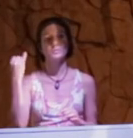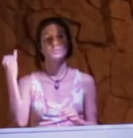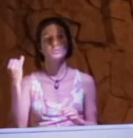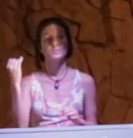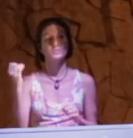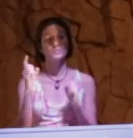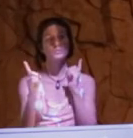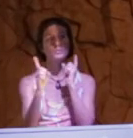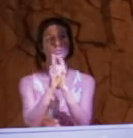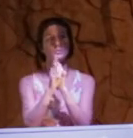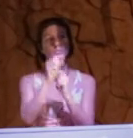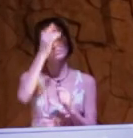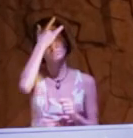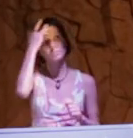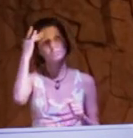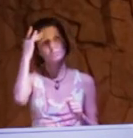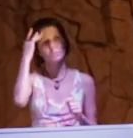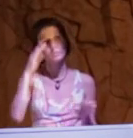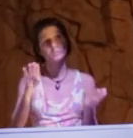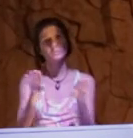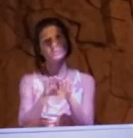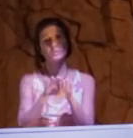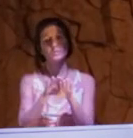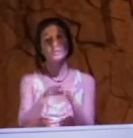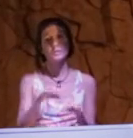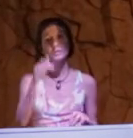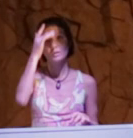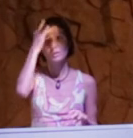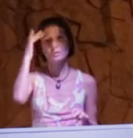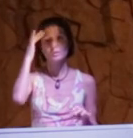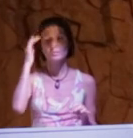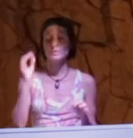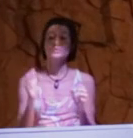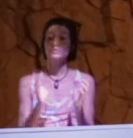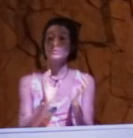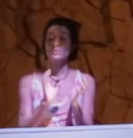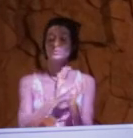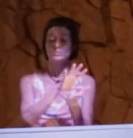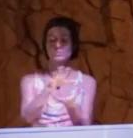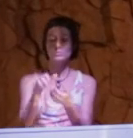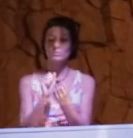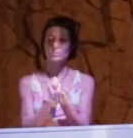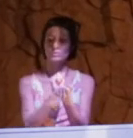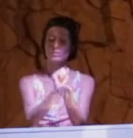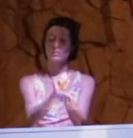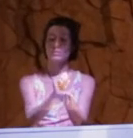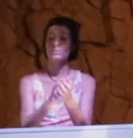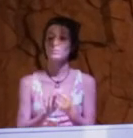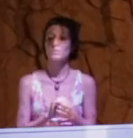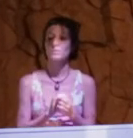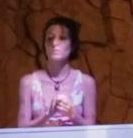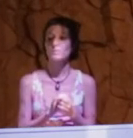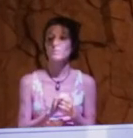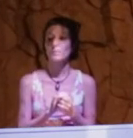dos povos da circularidade, dos quilombos, das aldeias. E a relação que nós tivemos com a pandemia, a nossa,